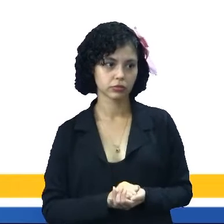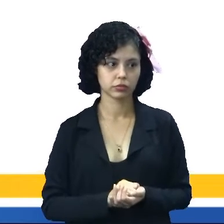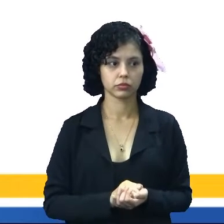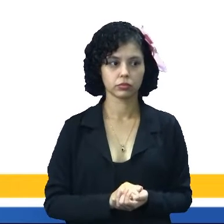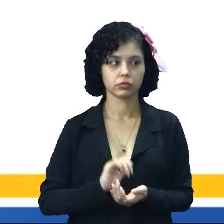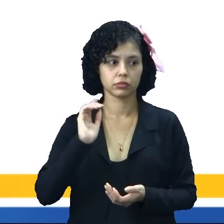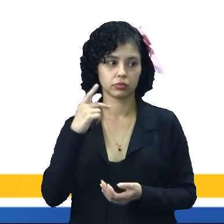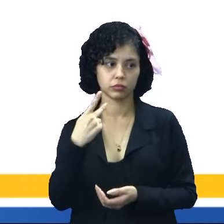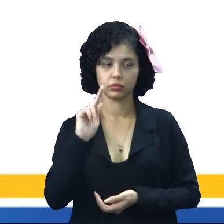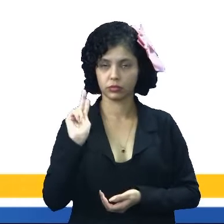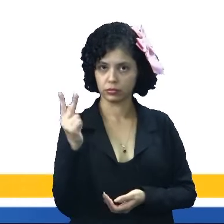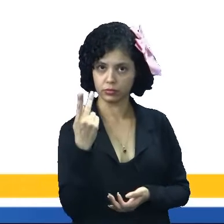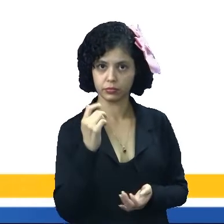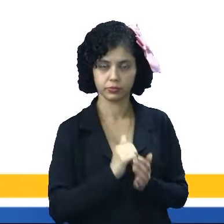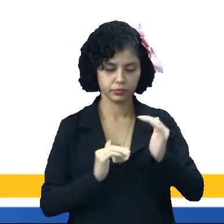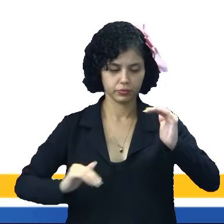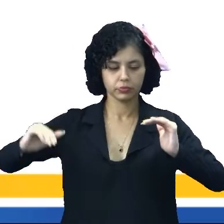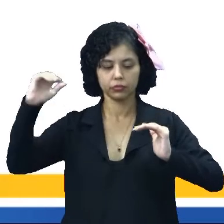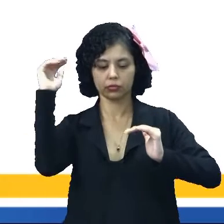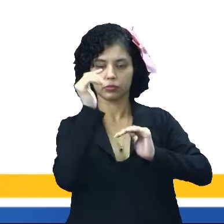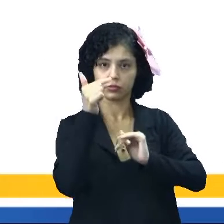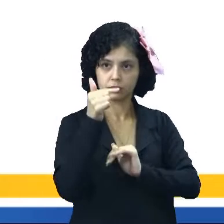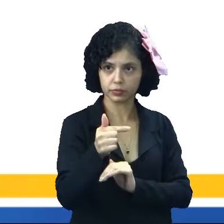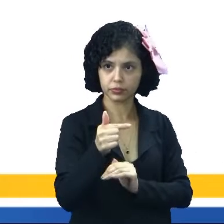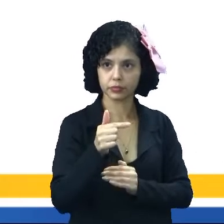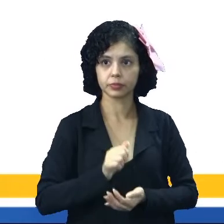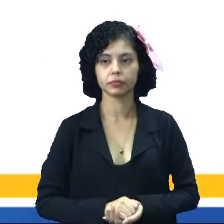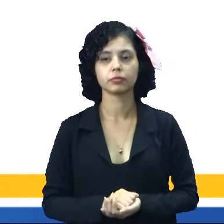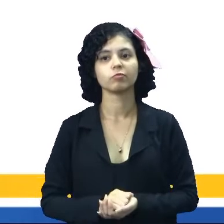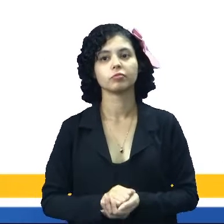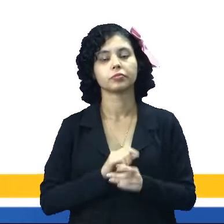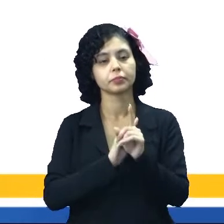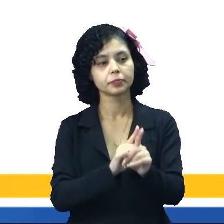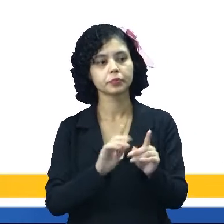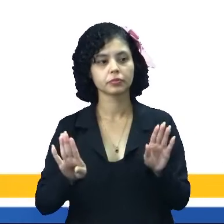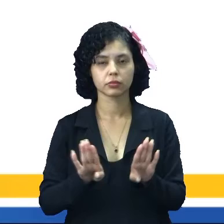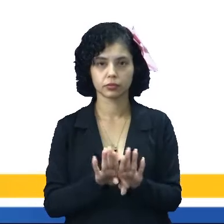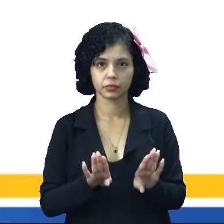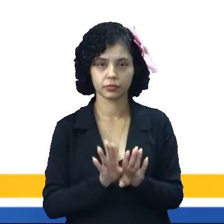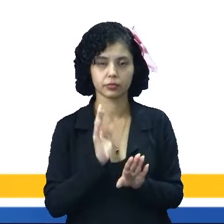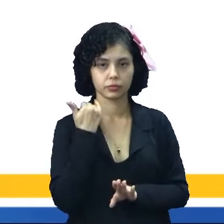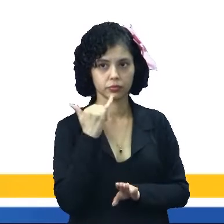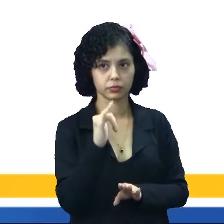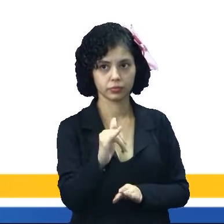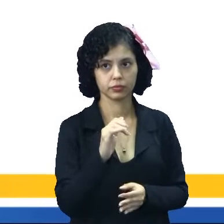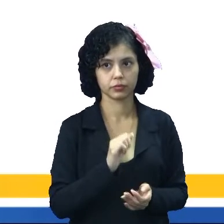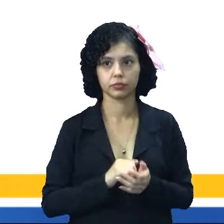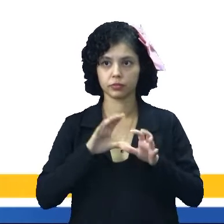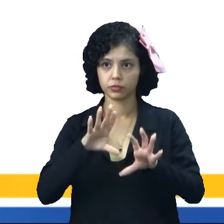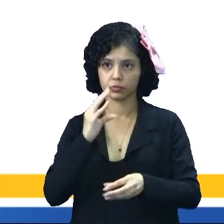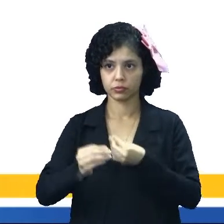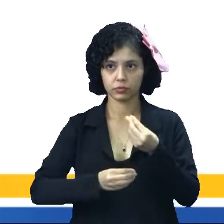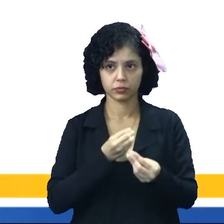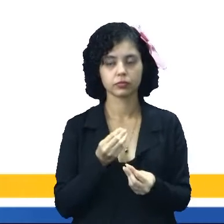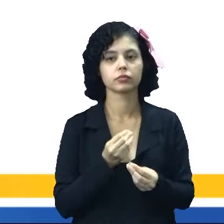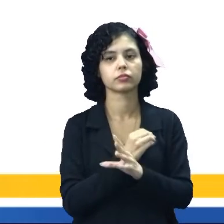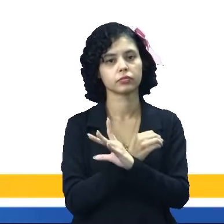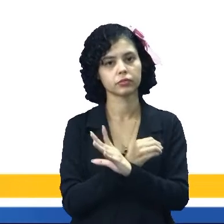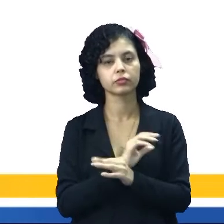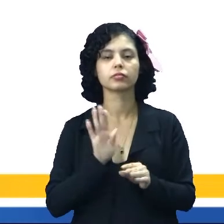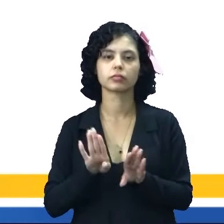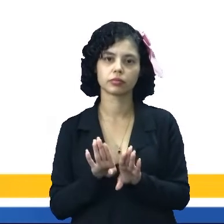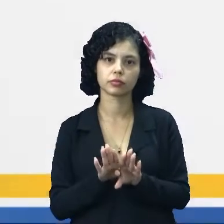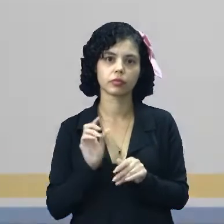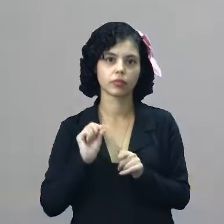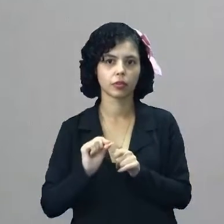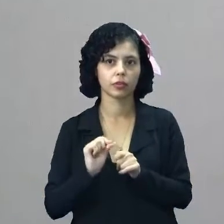amargas, o pH é superior a 7 e conduzem também a eletricidade, assim como os ácidos também eram capazes